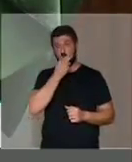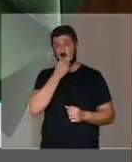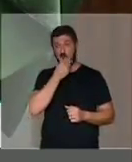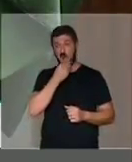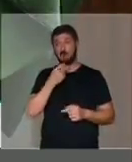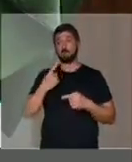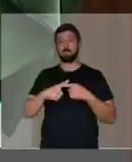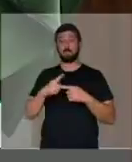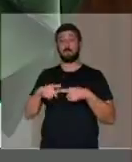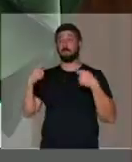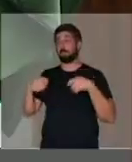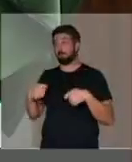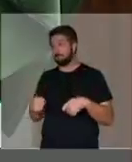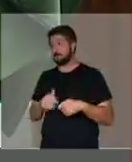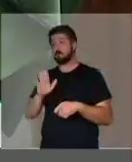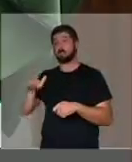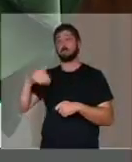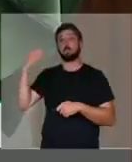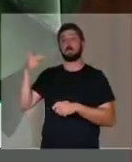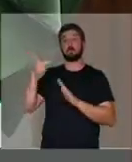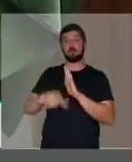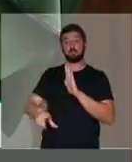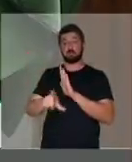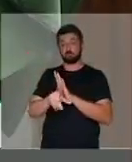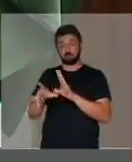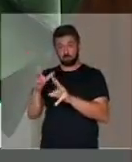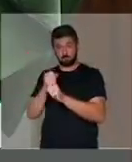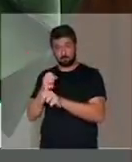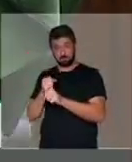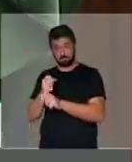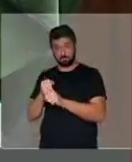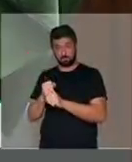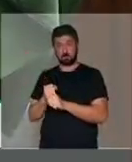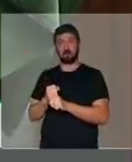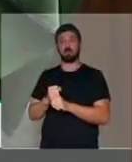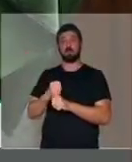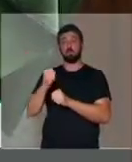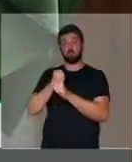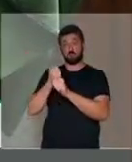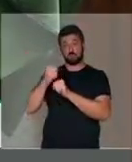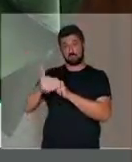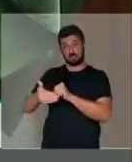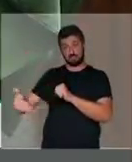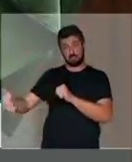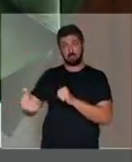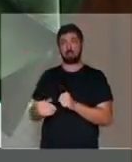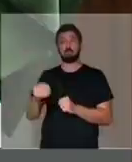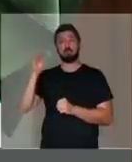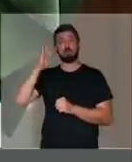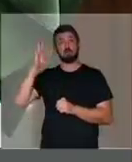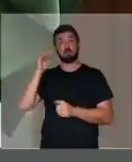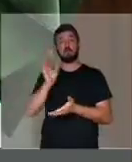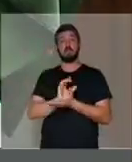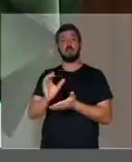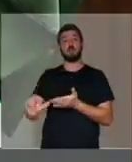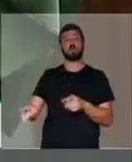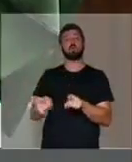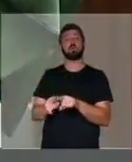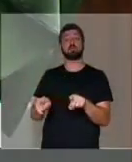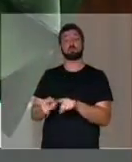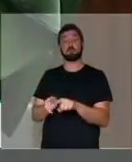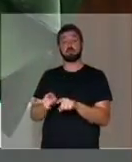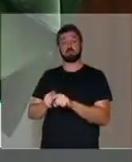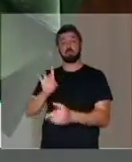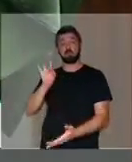Ainda há necessidade de, quando a elaboração do projeto de lei orçamentária para os anos vindouros, haja previsão de recursos